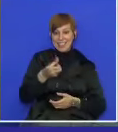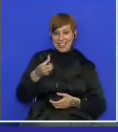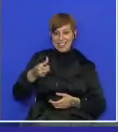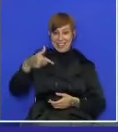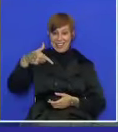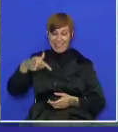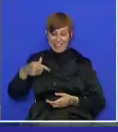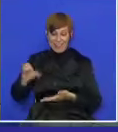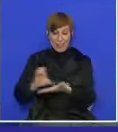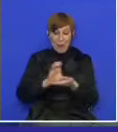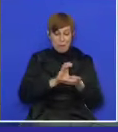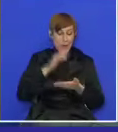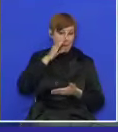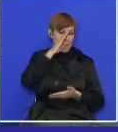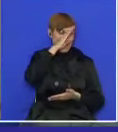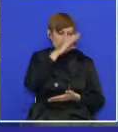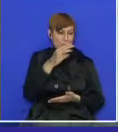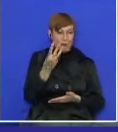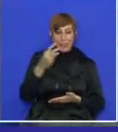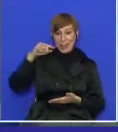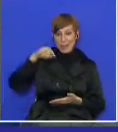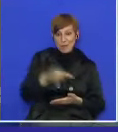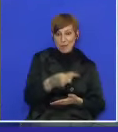5.667, com o prêmio principal de